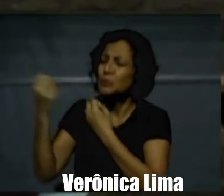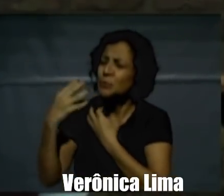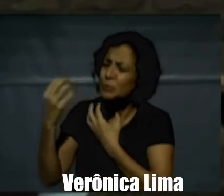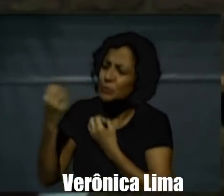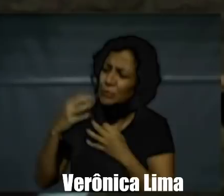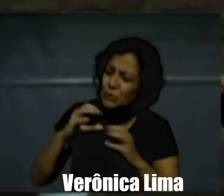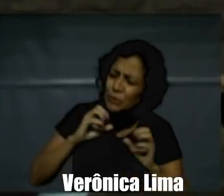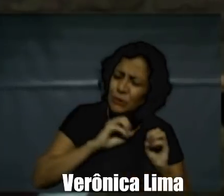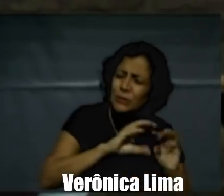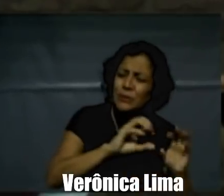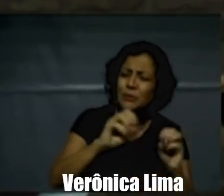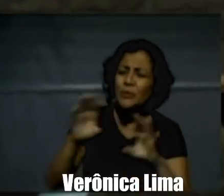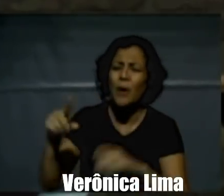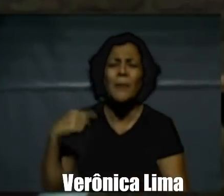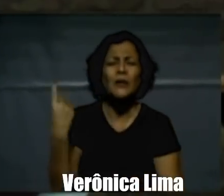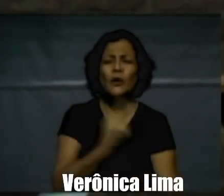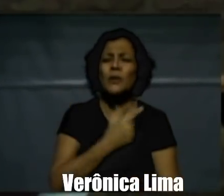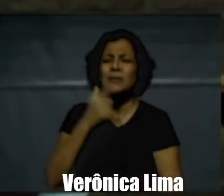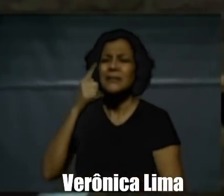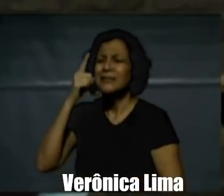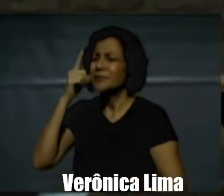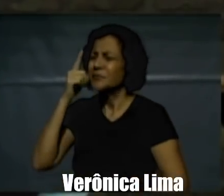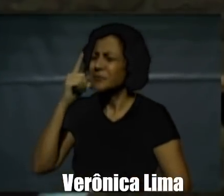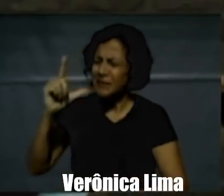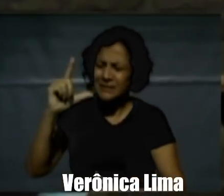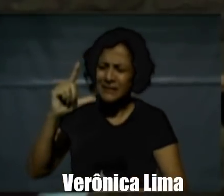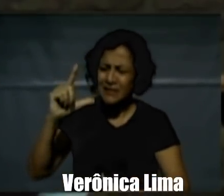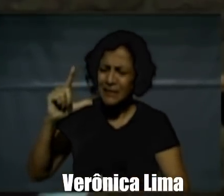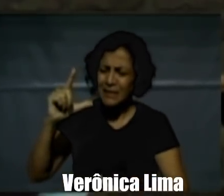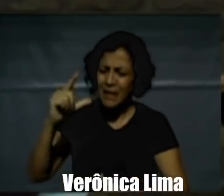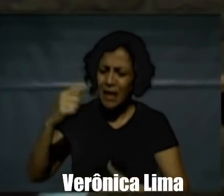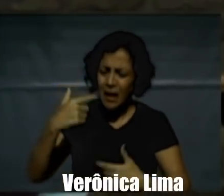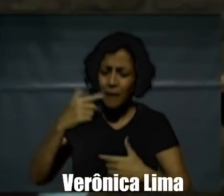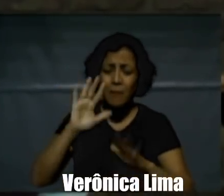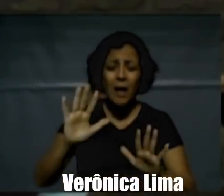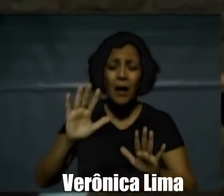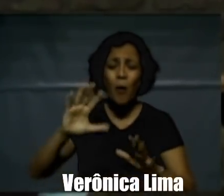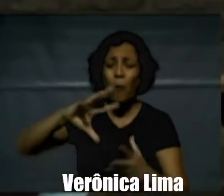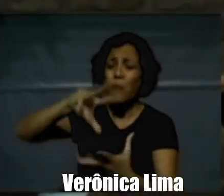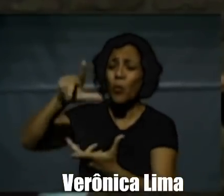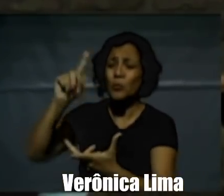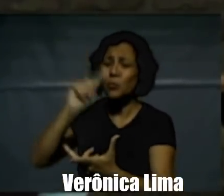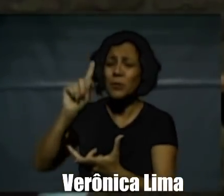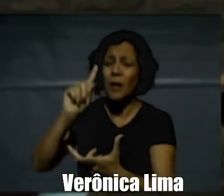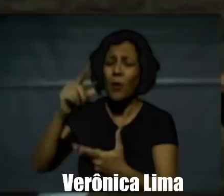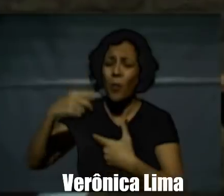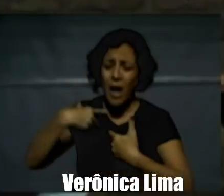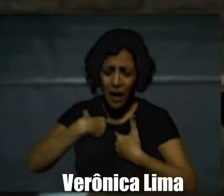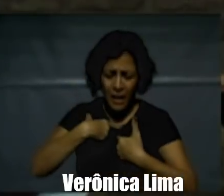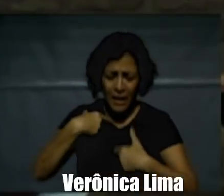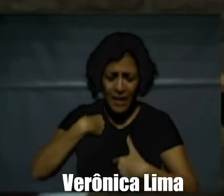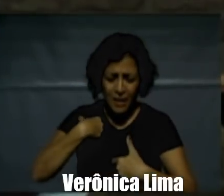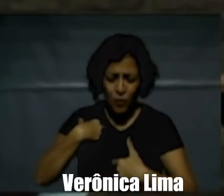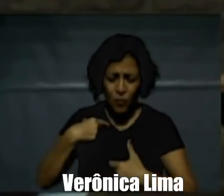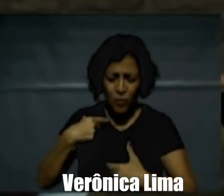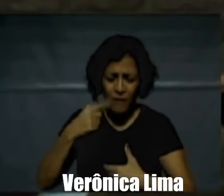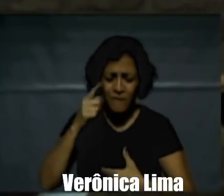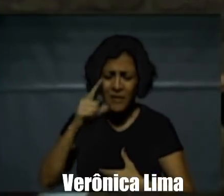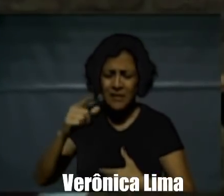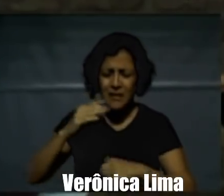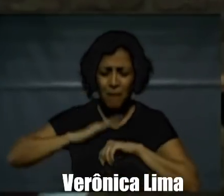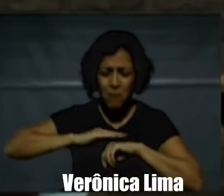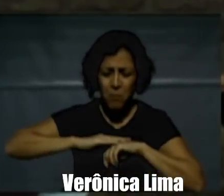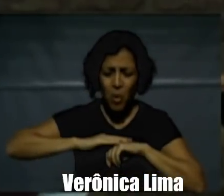Para que possamos vencer a nós mesmos, não vencer ao mundo nem a ninguém, mas vencer a nós mesmos. A este homem